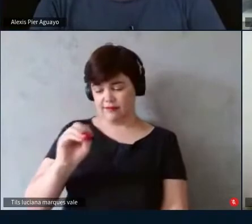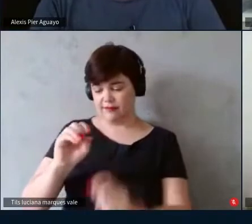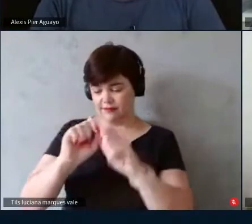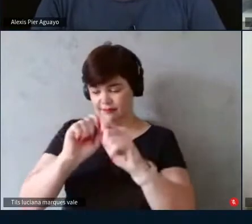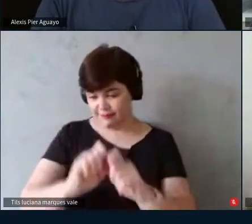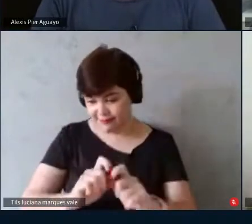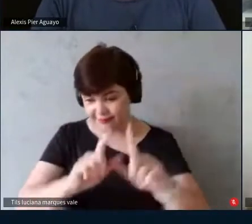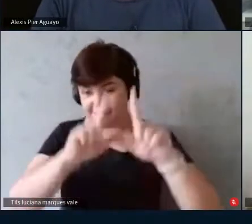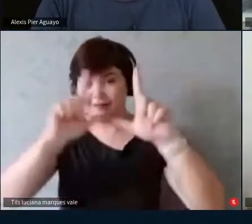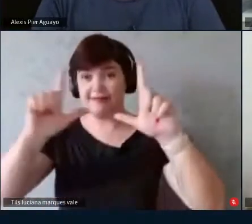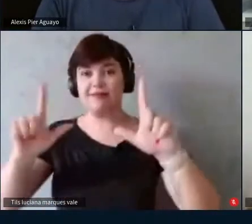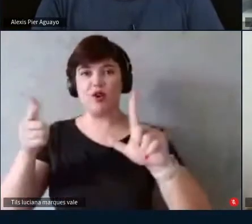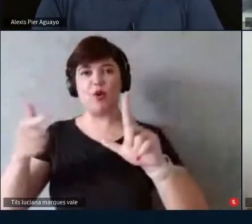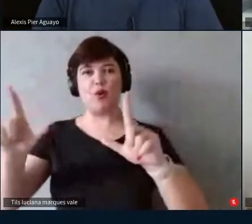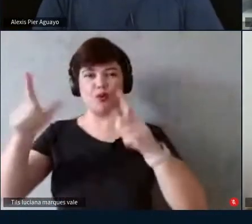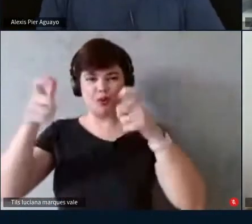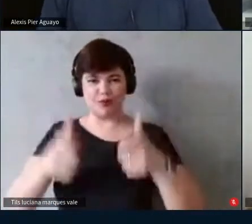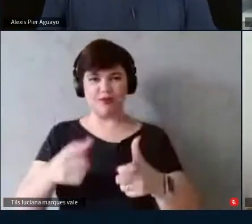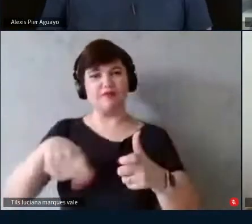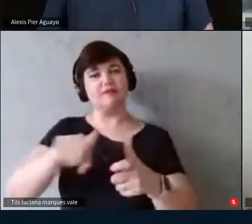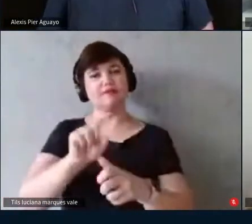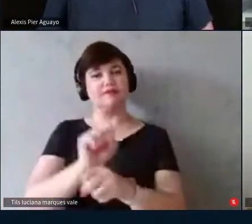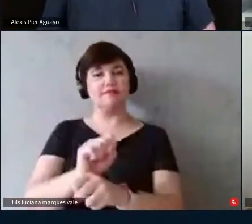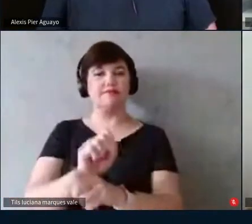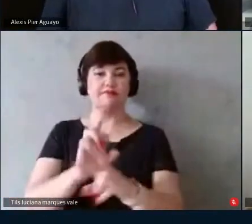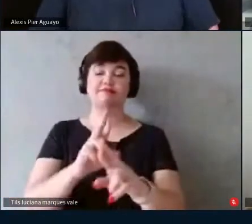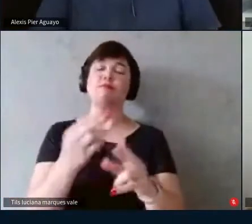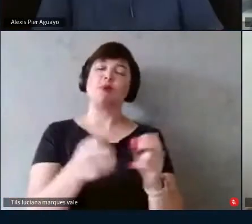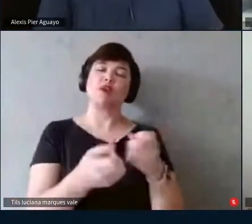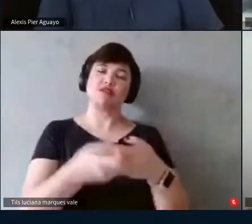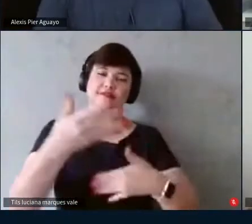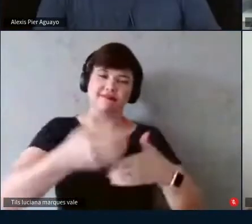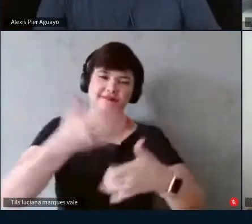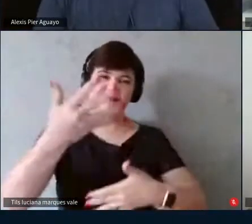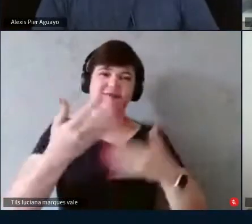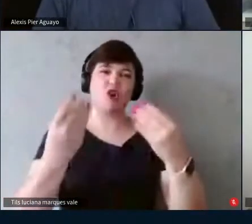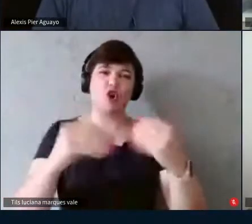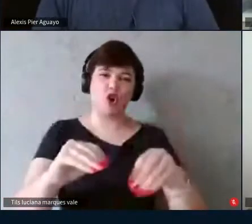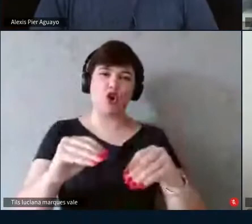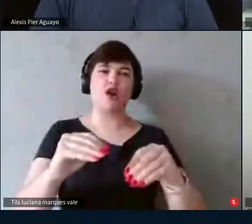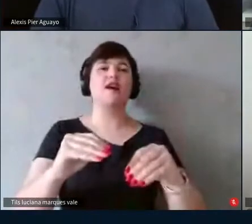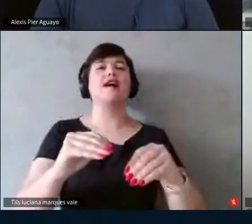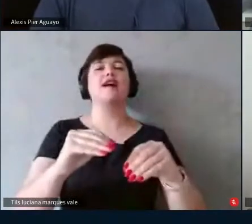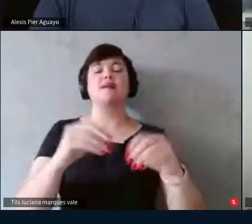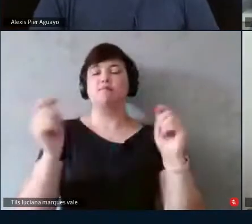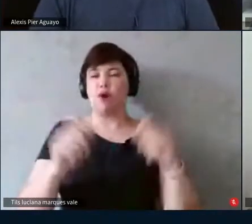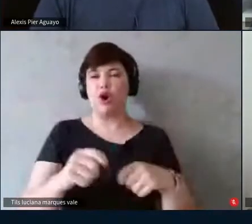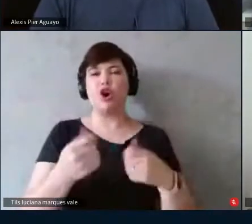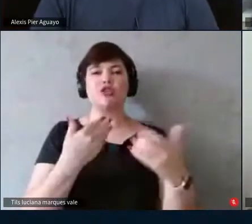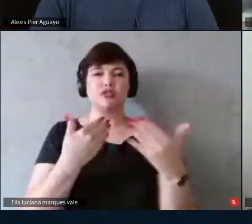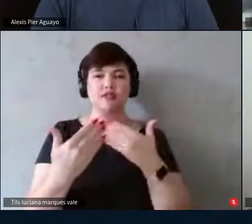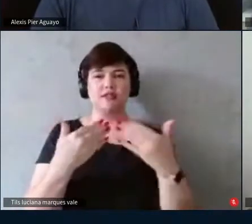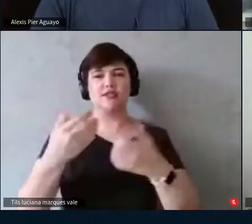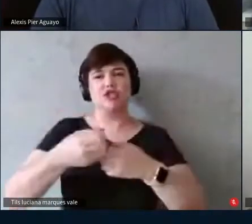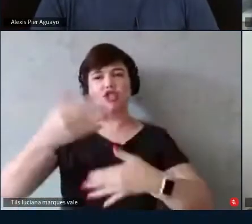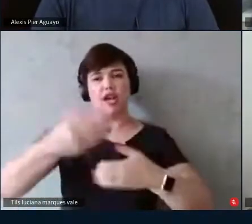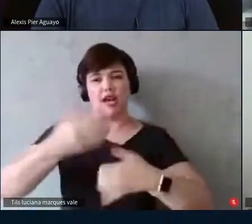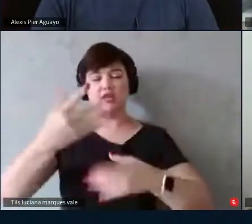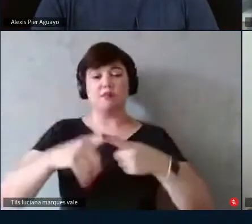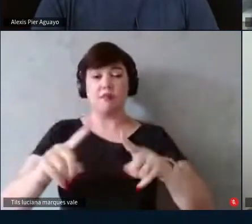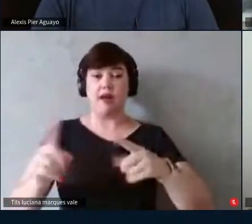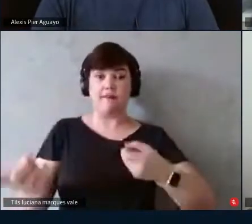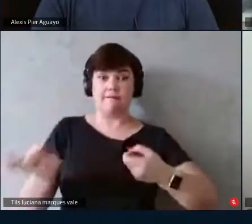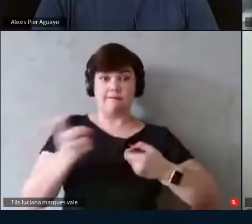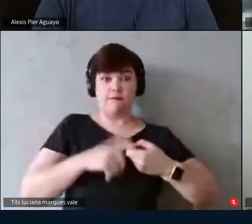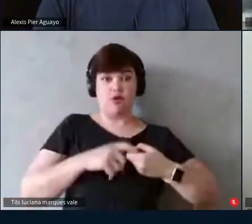uma outra sala. Enquanto isso, vocês podem agora sim trocar mensagens, abrir microfone, usar o chat. Mas assim que a